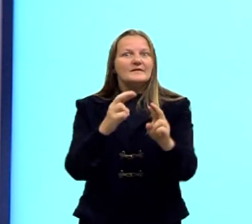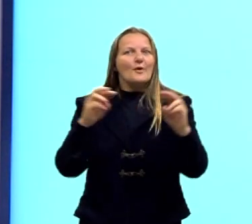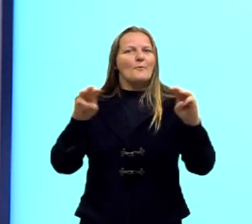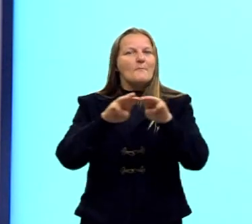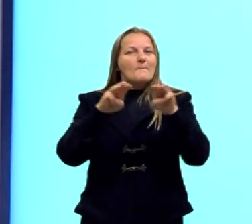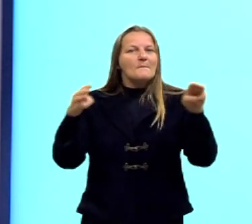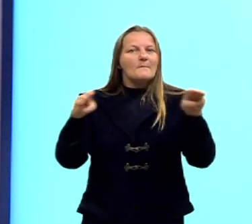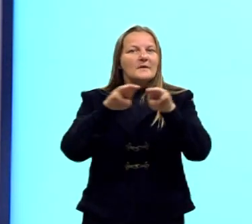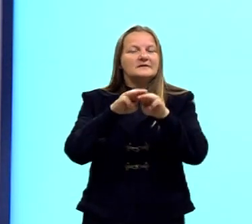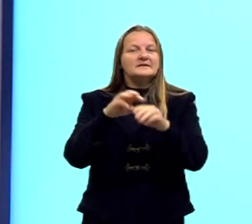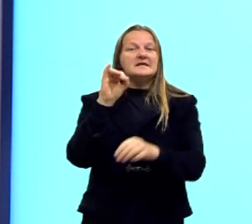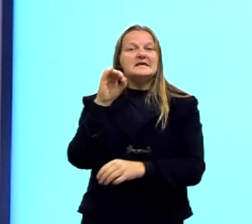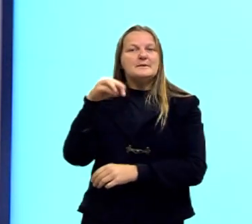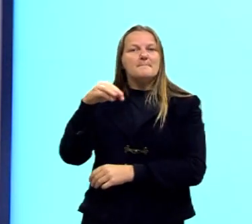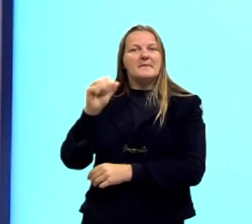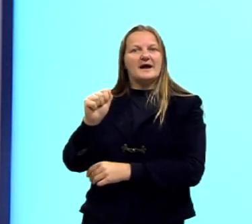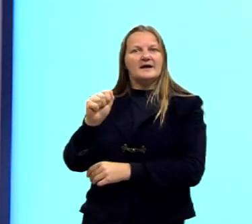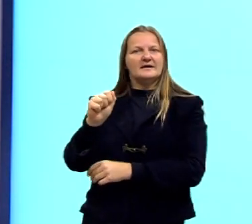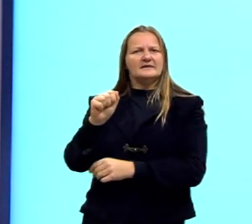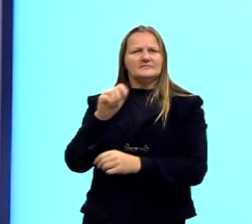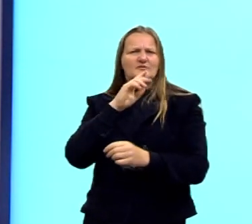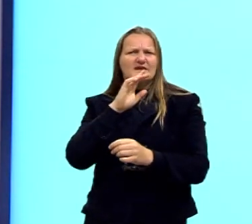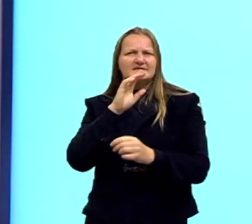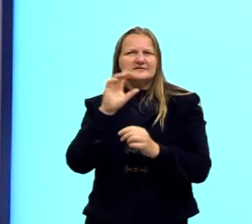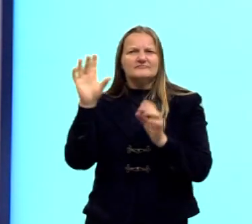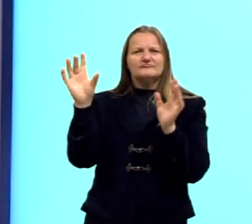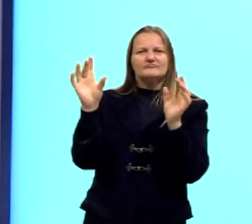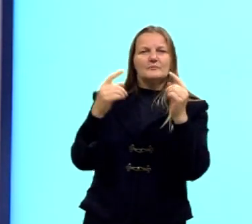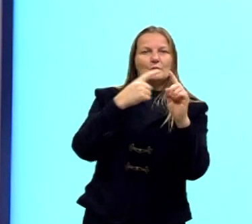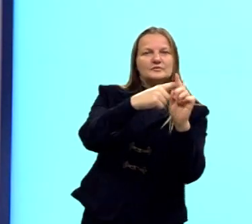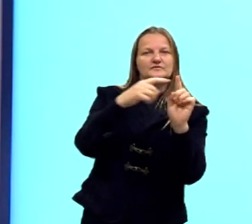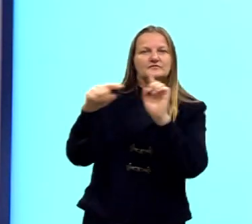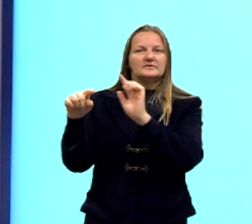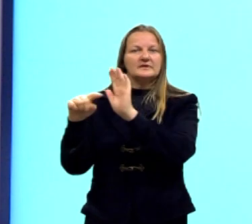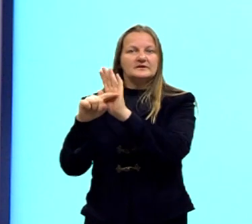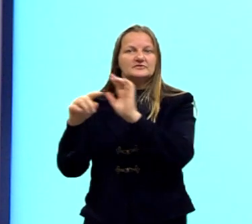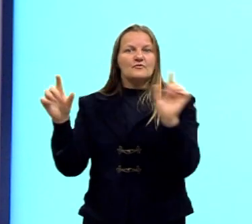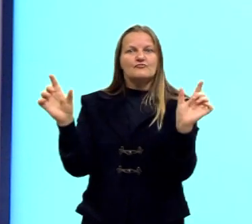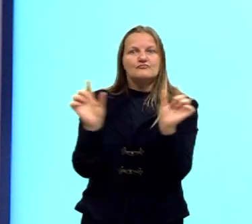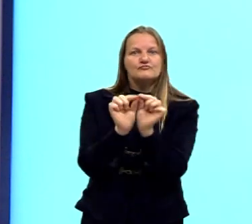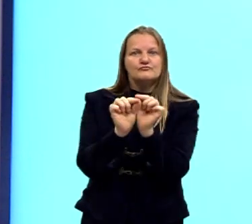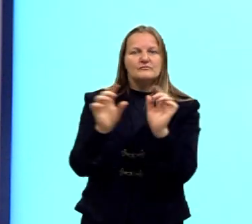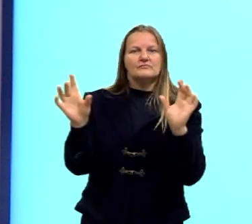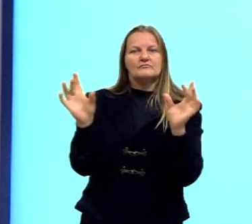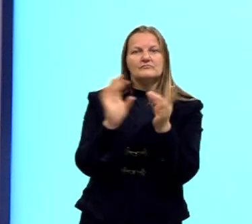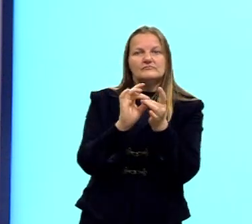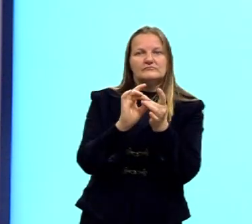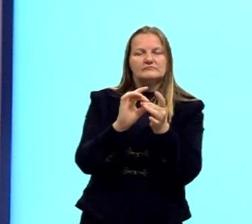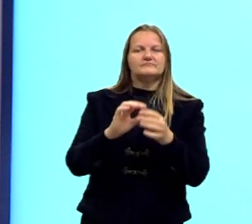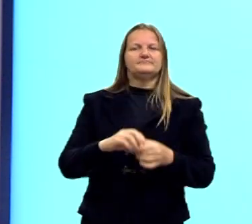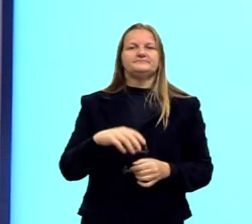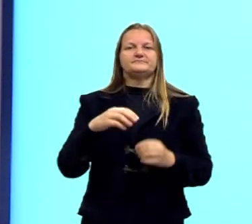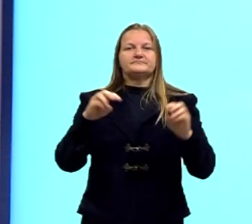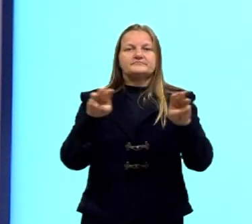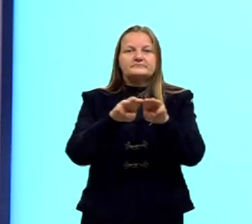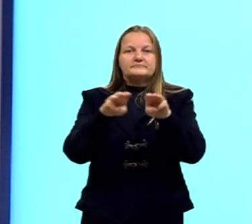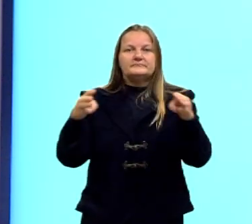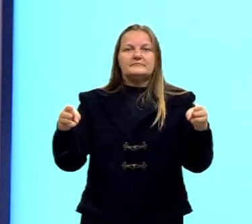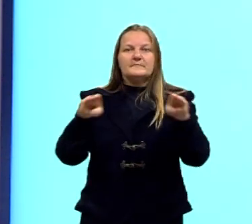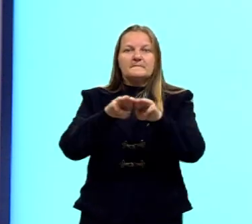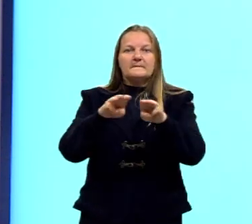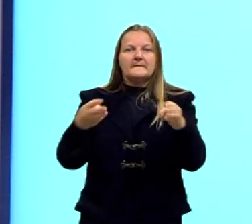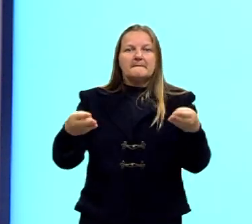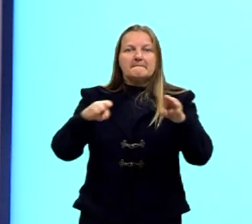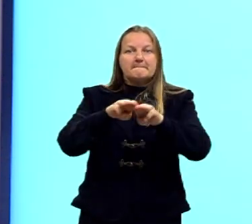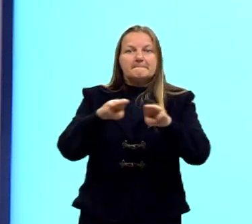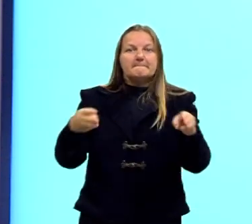relacionado então com os Limas Ah tá bom então magnetismo não é